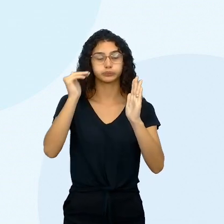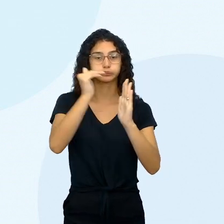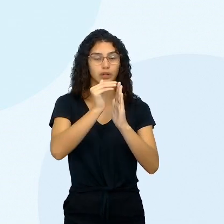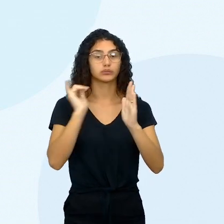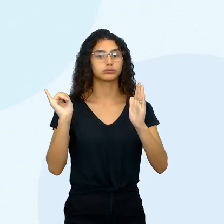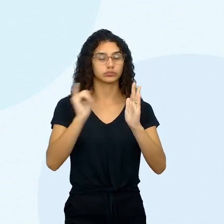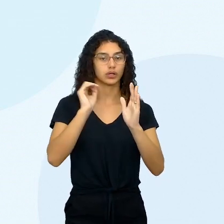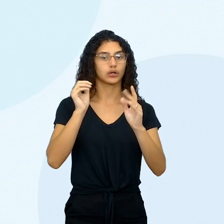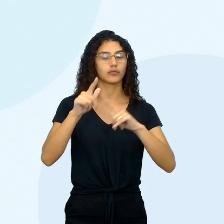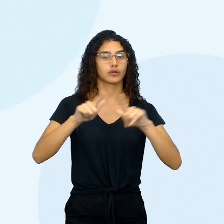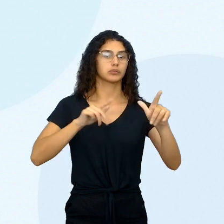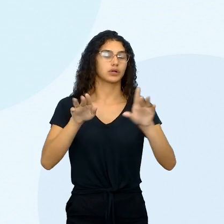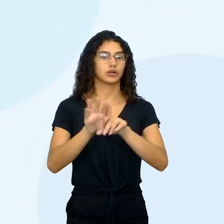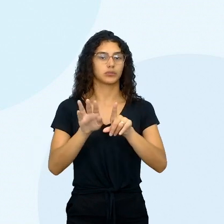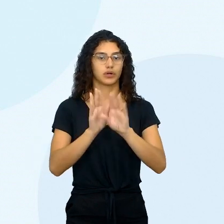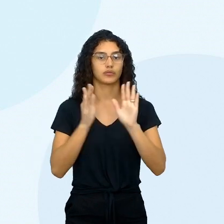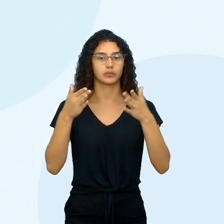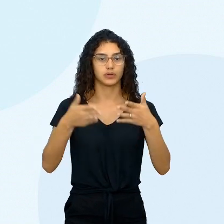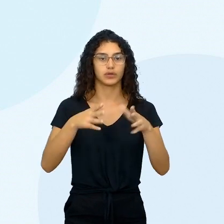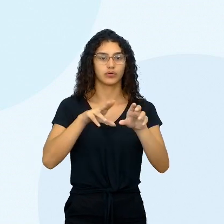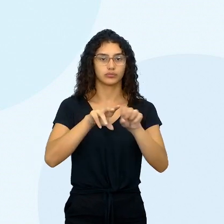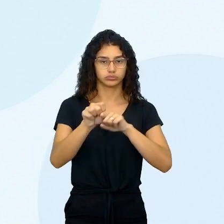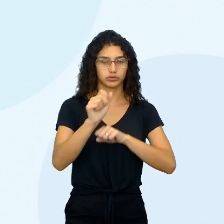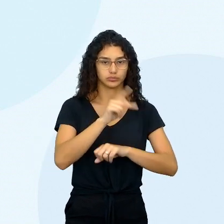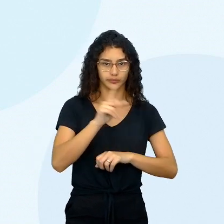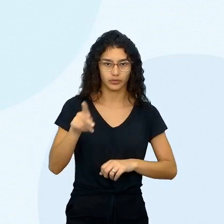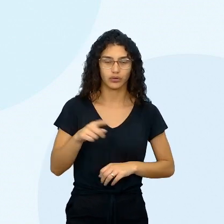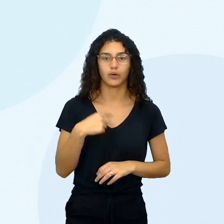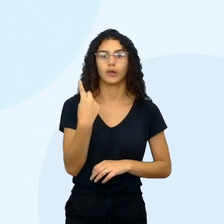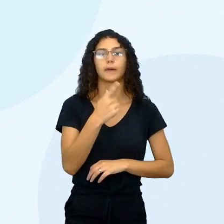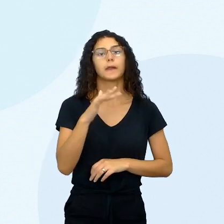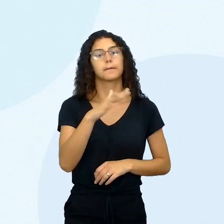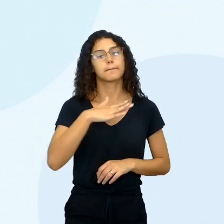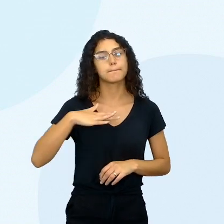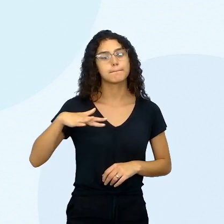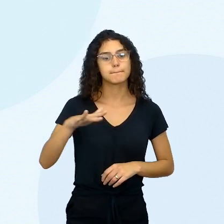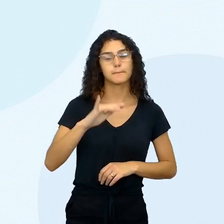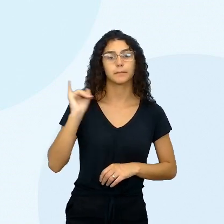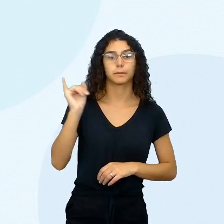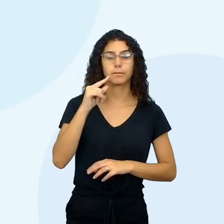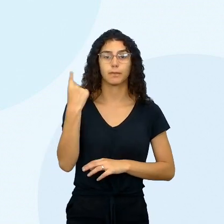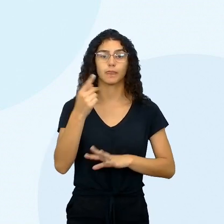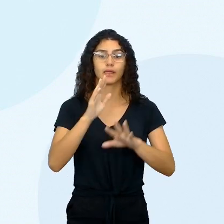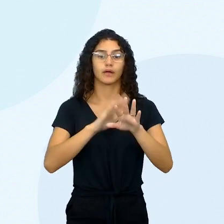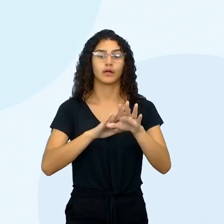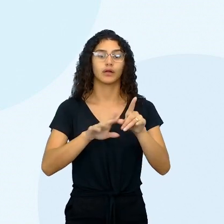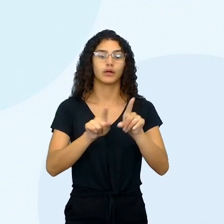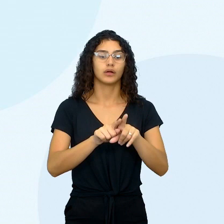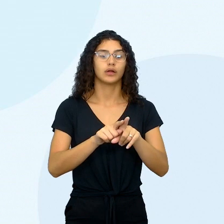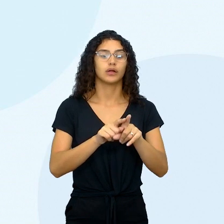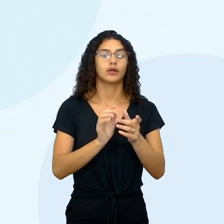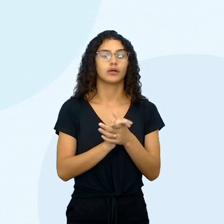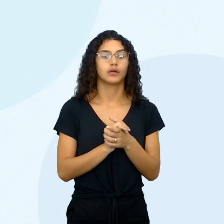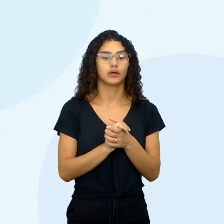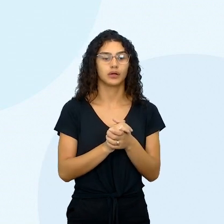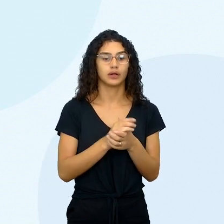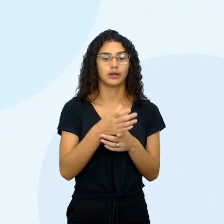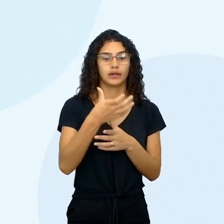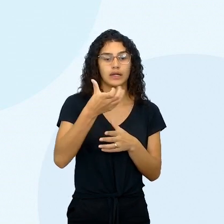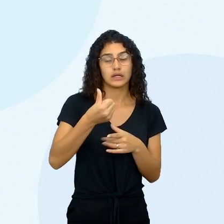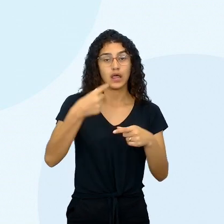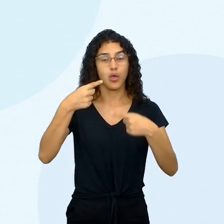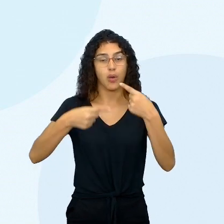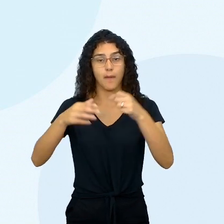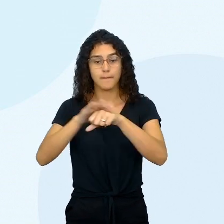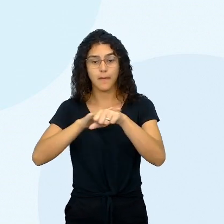então especificamente com formação de professores. Nosso espaço precioso que a gente fala foi de 6 diálogos formativos,